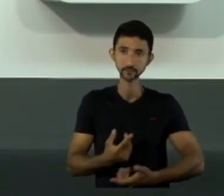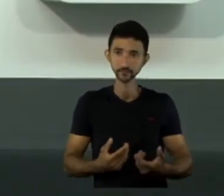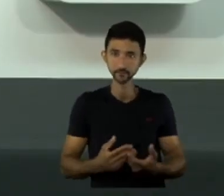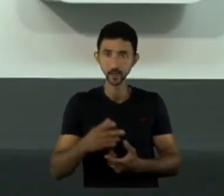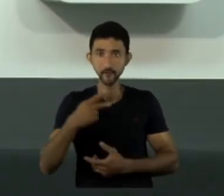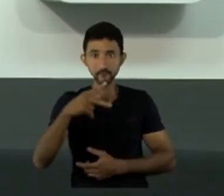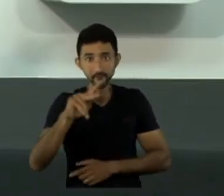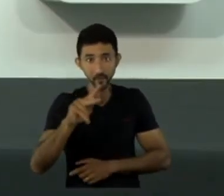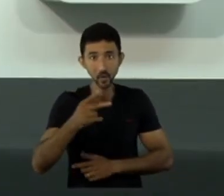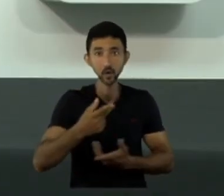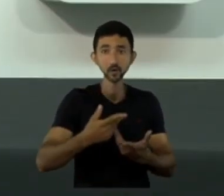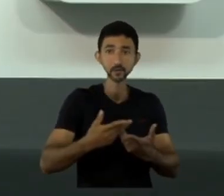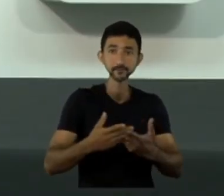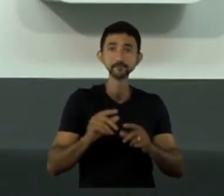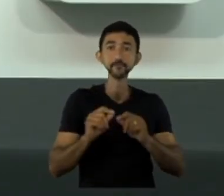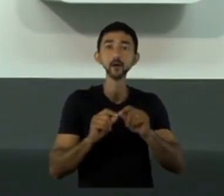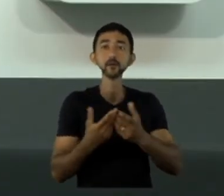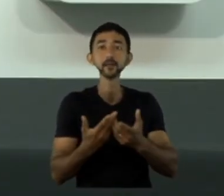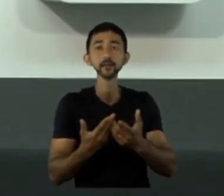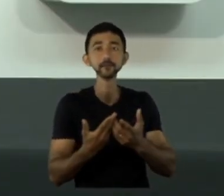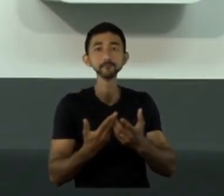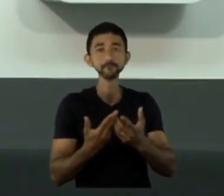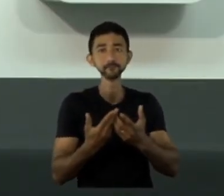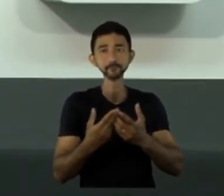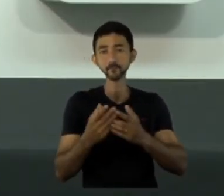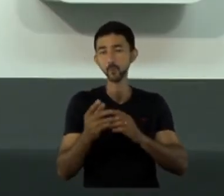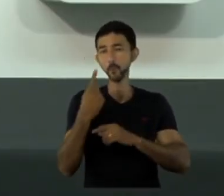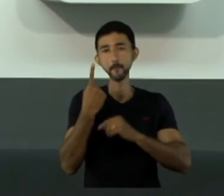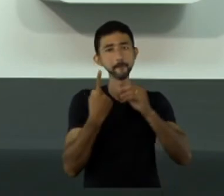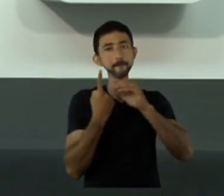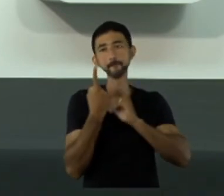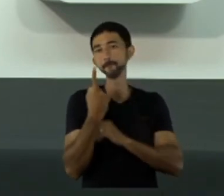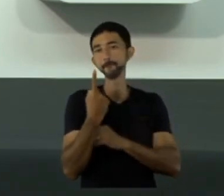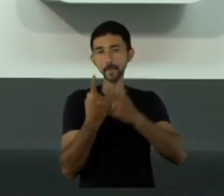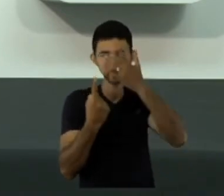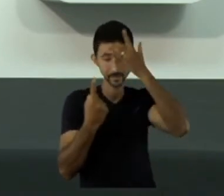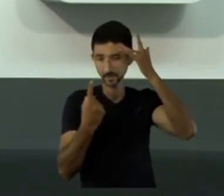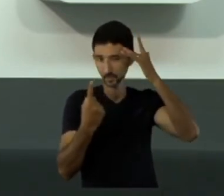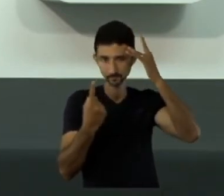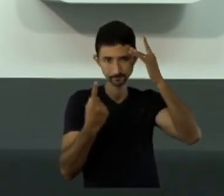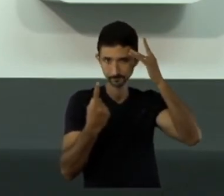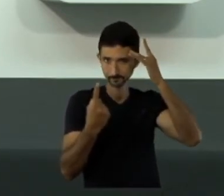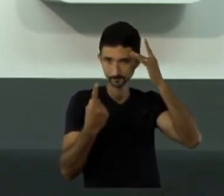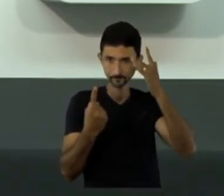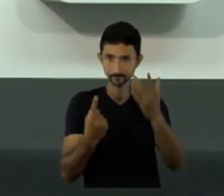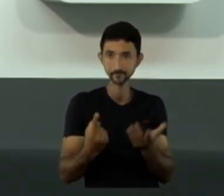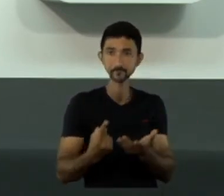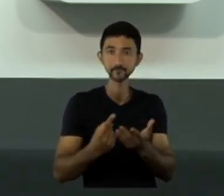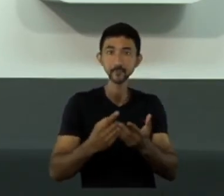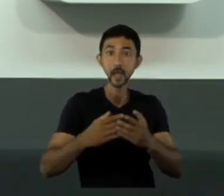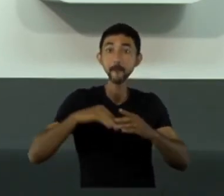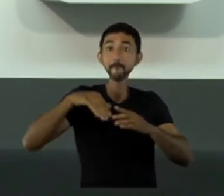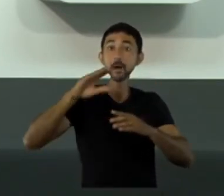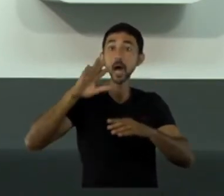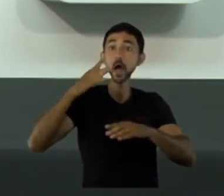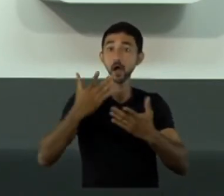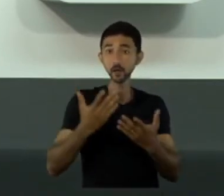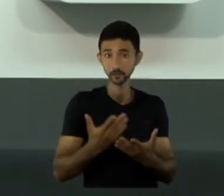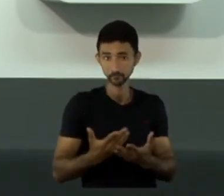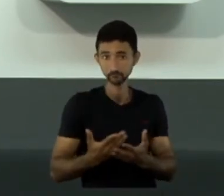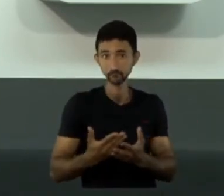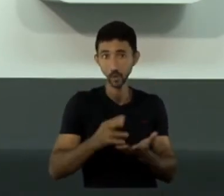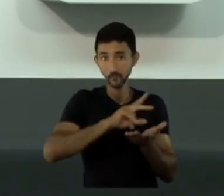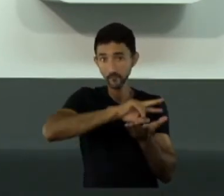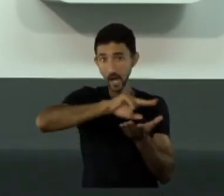falo vós, eles ou elas, eu já não estou falando de uma pessoa. Nós já estamos falando de mais de uma.